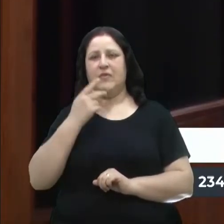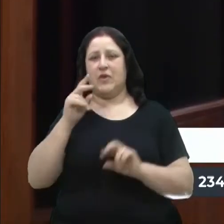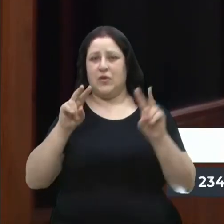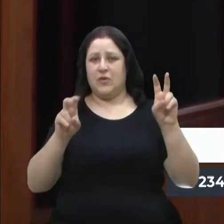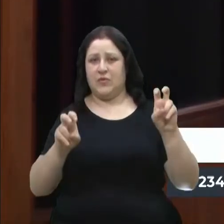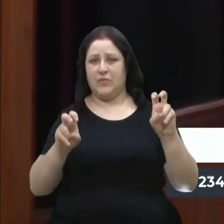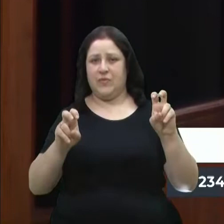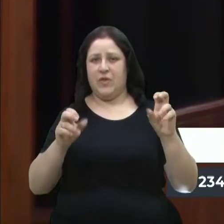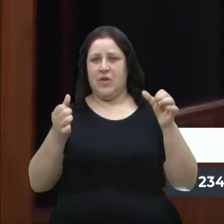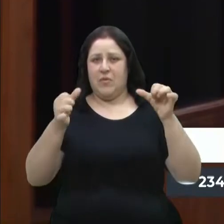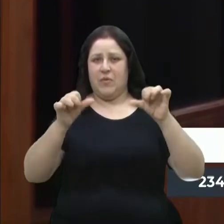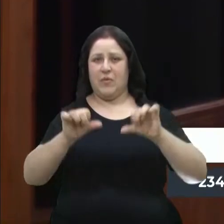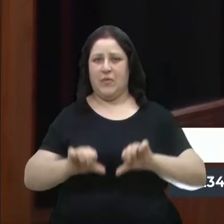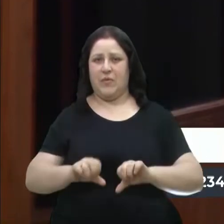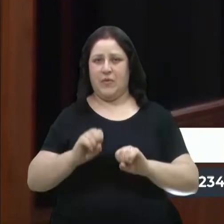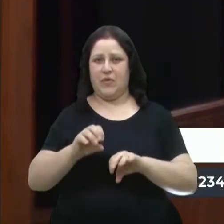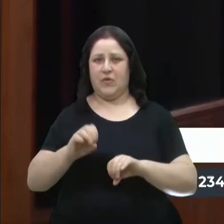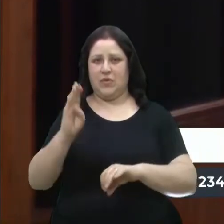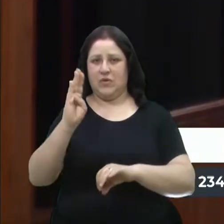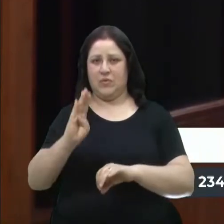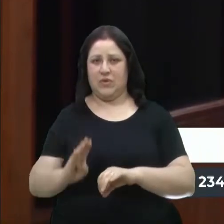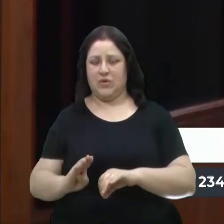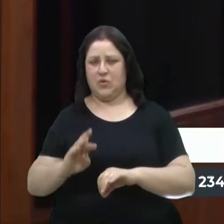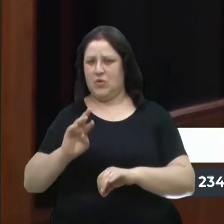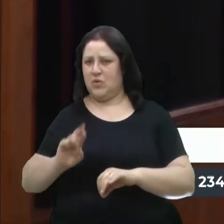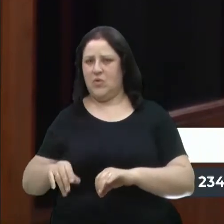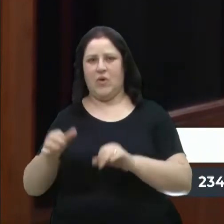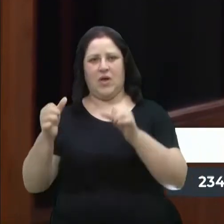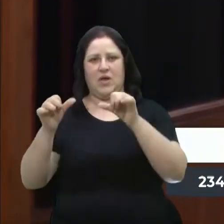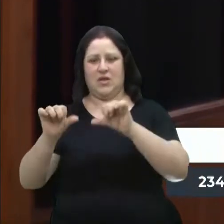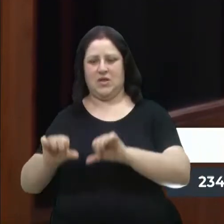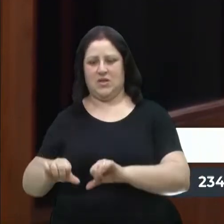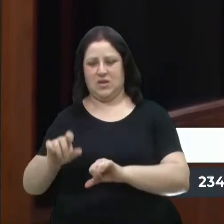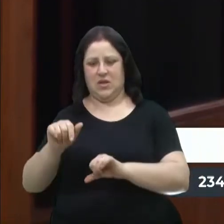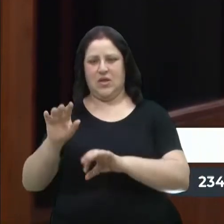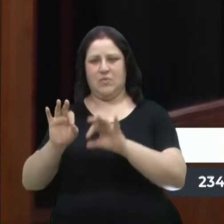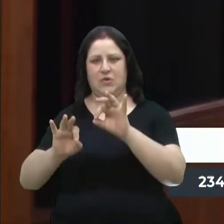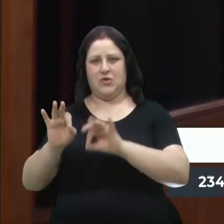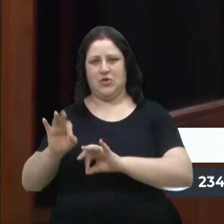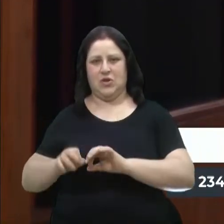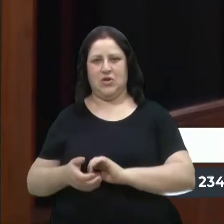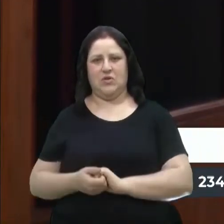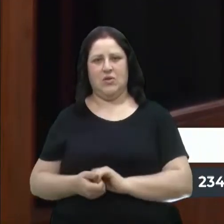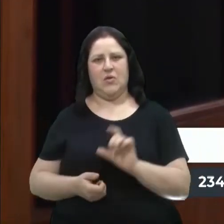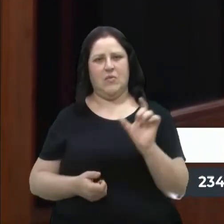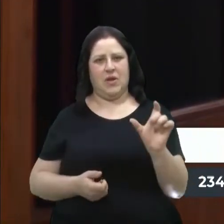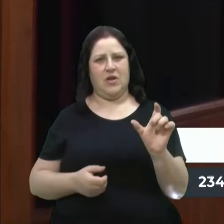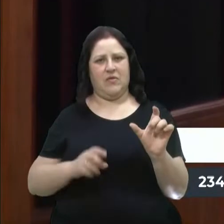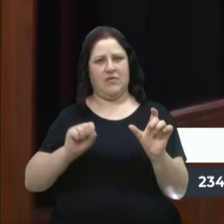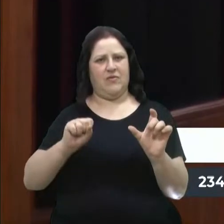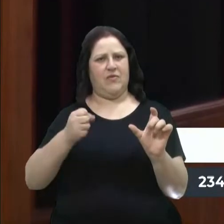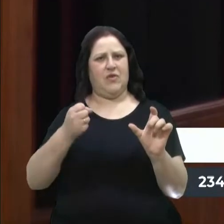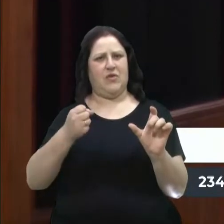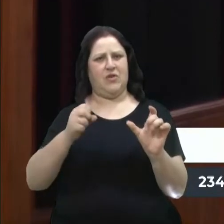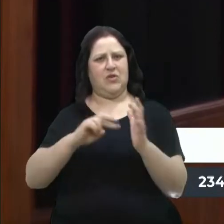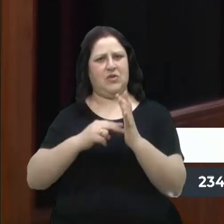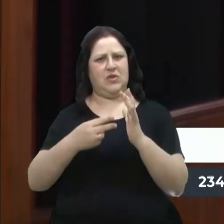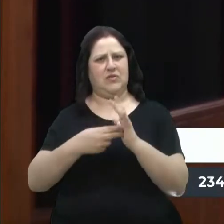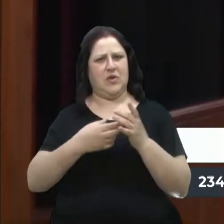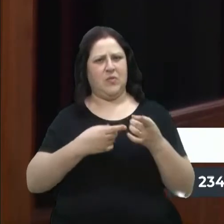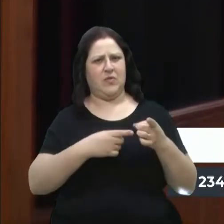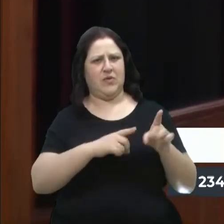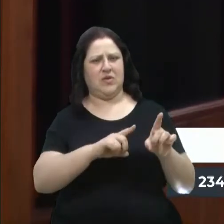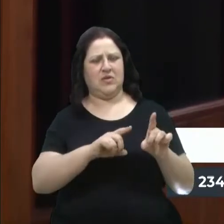educação no Brasil não é uma crise é um projeto as palavras fortes são como uma provocação o